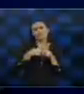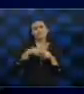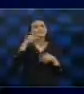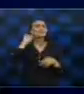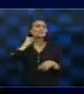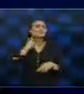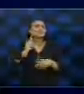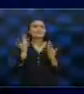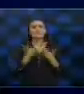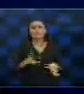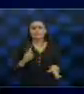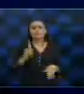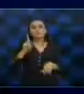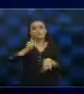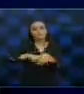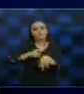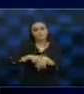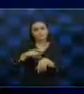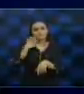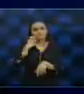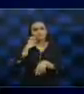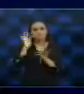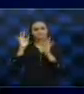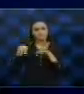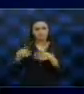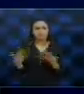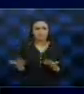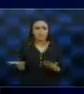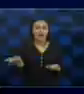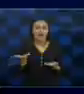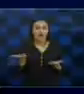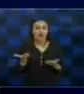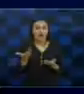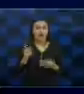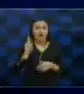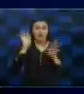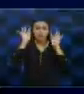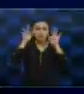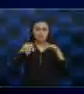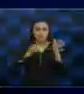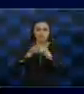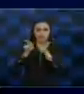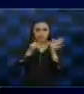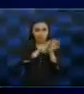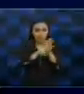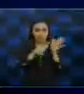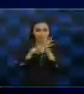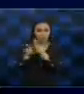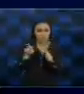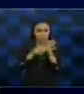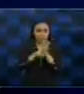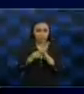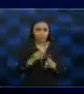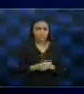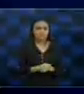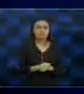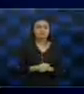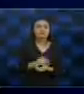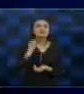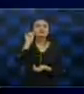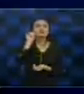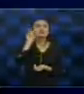Tempo esgotado, candidato Marcelo. Vamos então para a última rodada de perguntas. Candidato pergunta para candidato, começando seguindo a